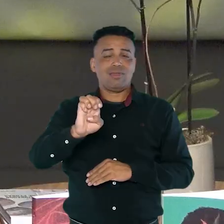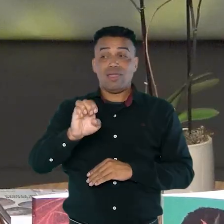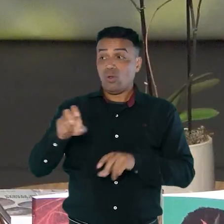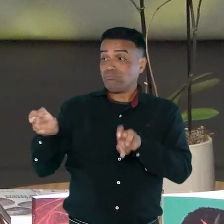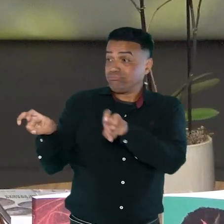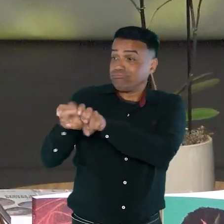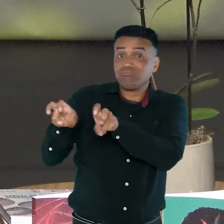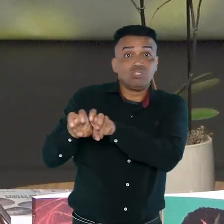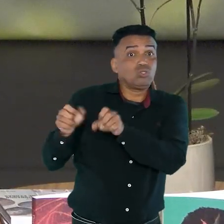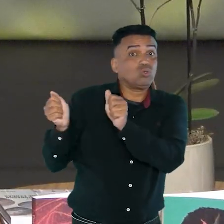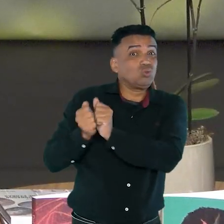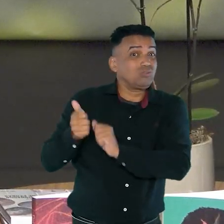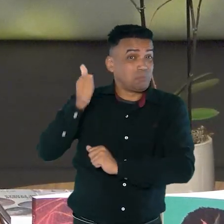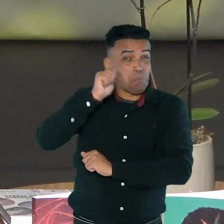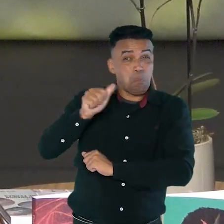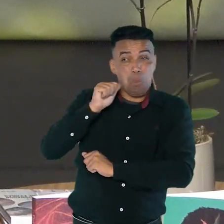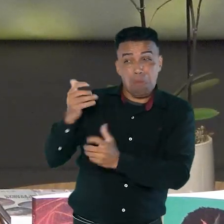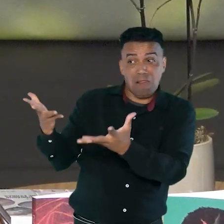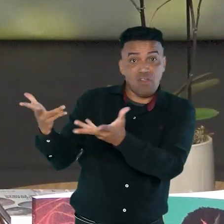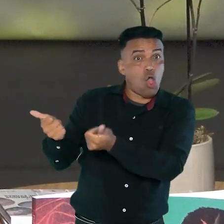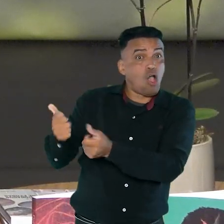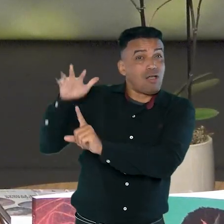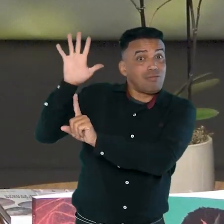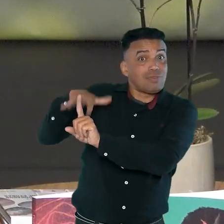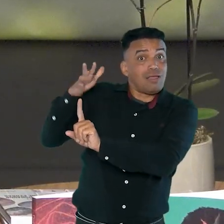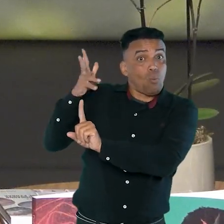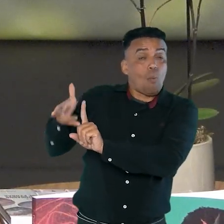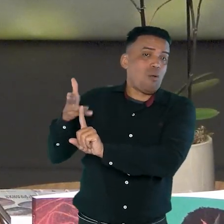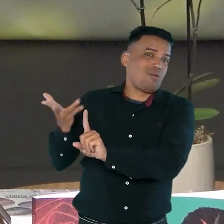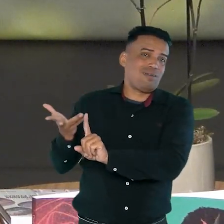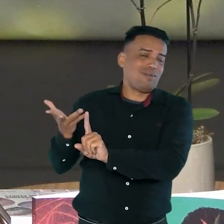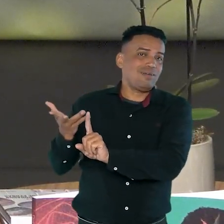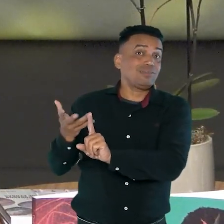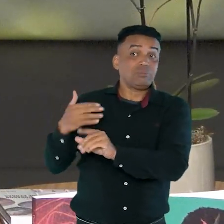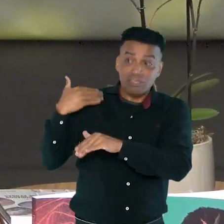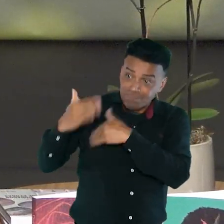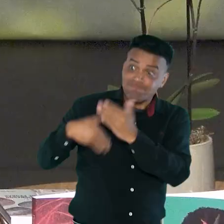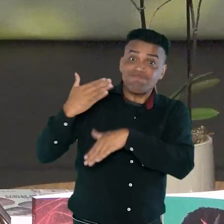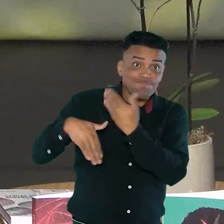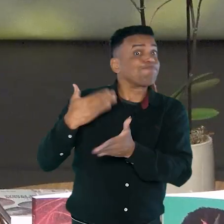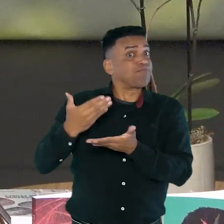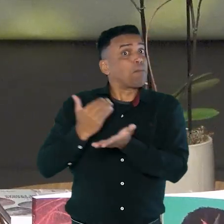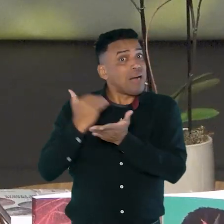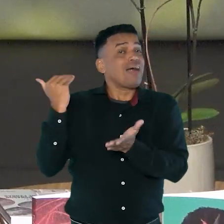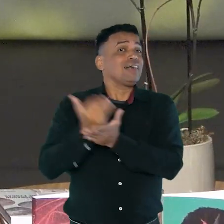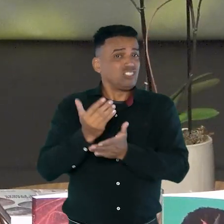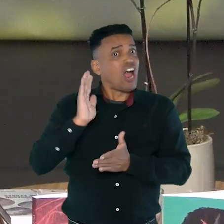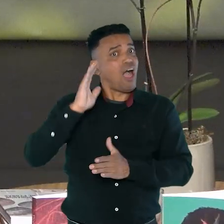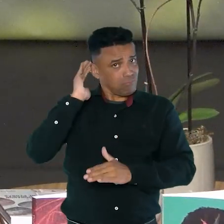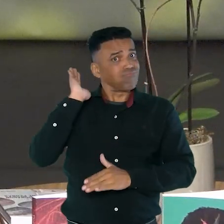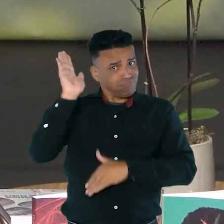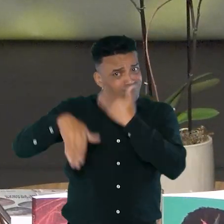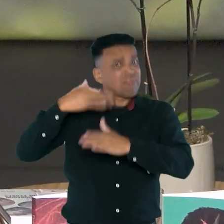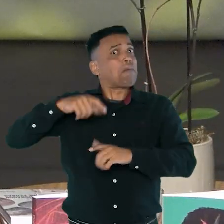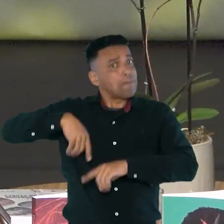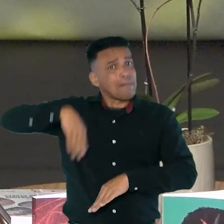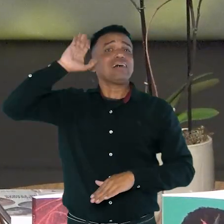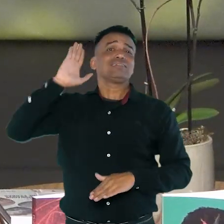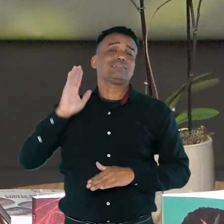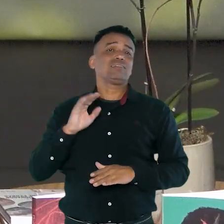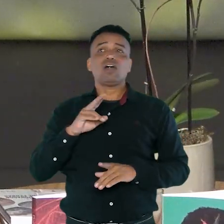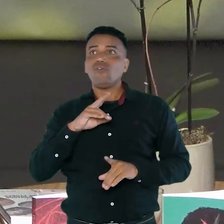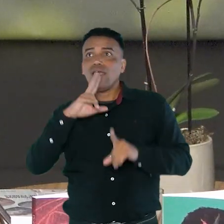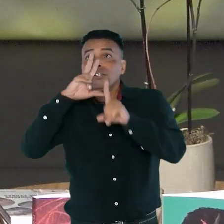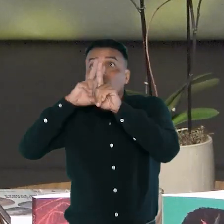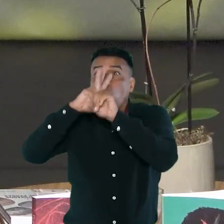diva dessa, não tinha isso. Então, assim, a gente avançou muito, precisa avançar mais. Mas a gente precisa olhar também para as nossas